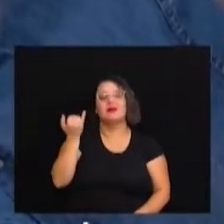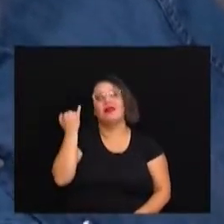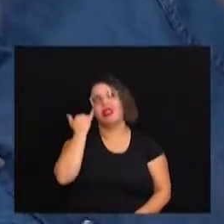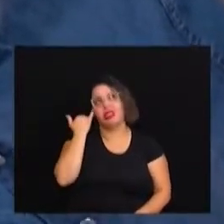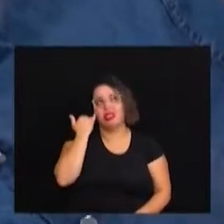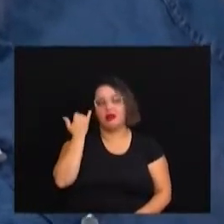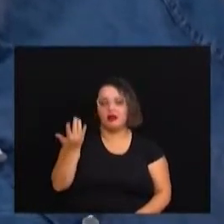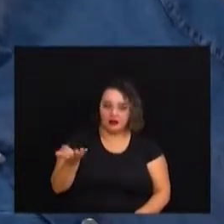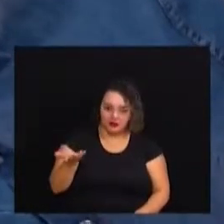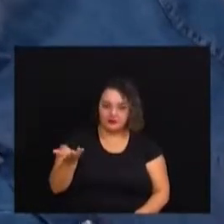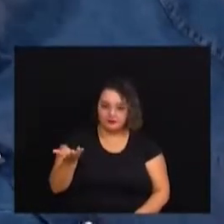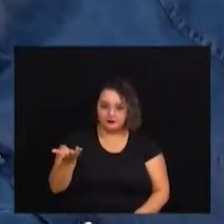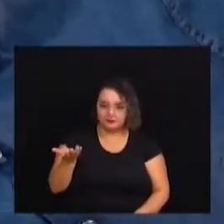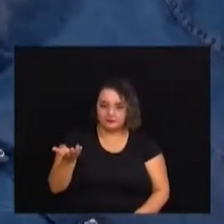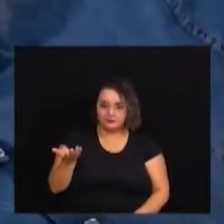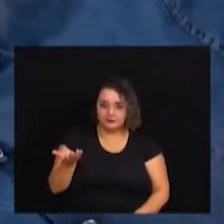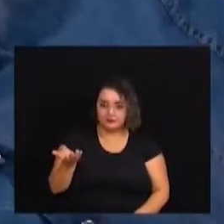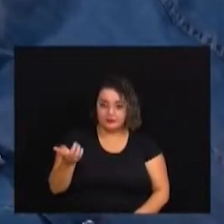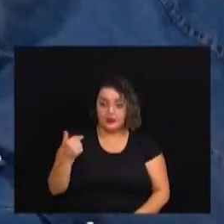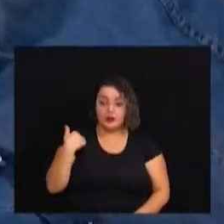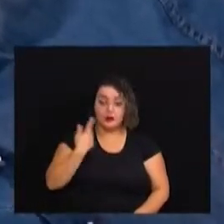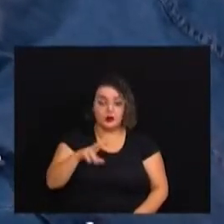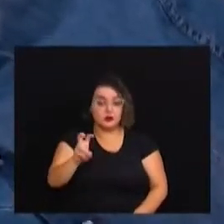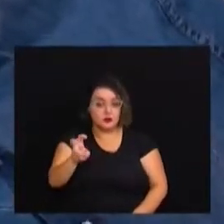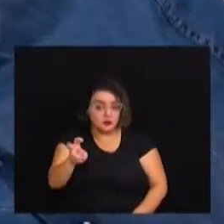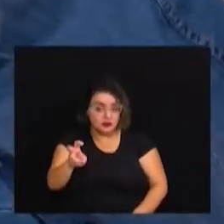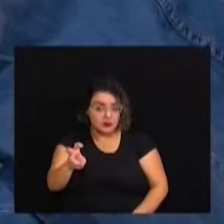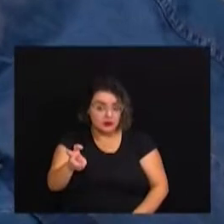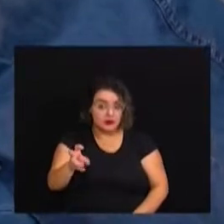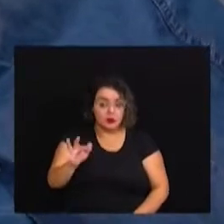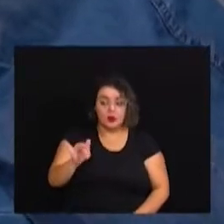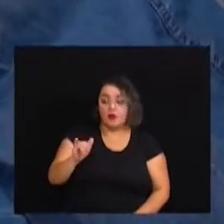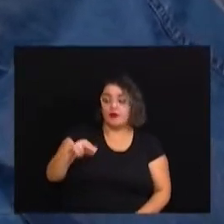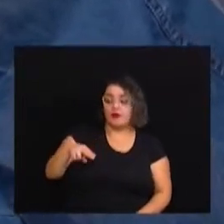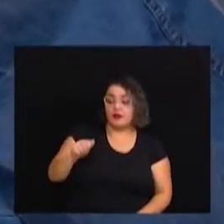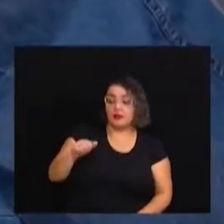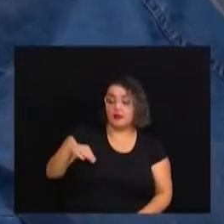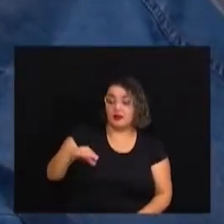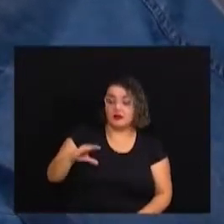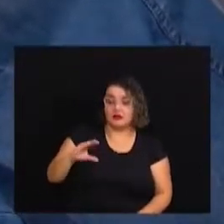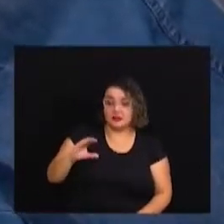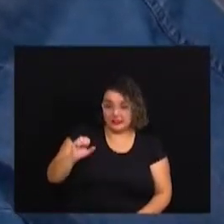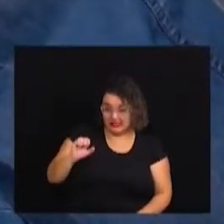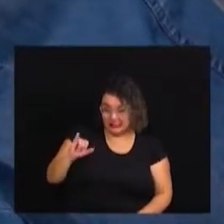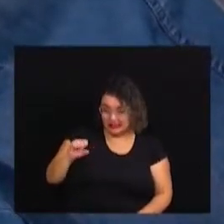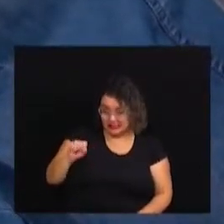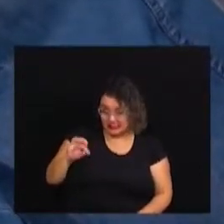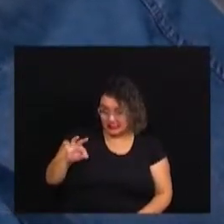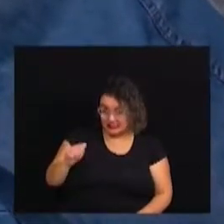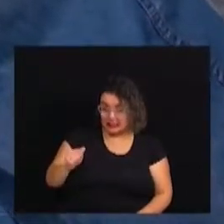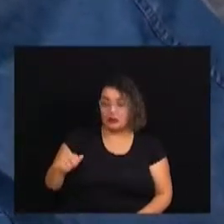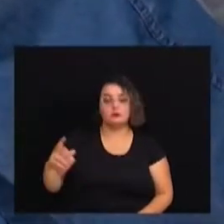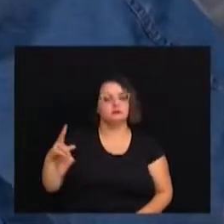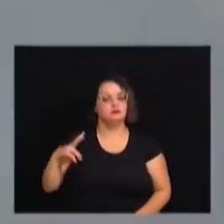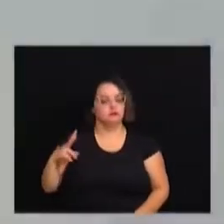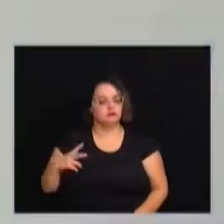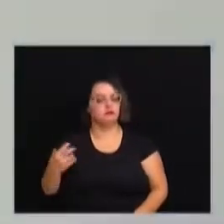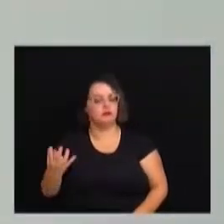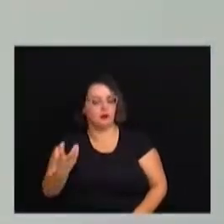preguiça. E o nosso quinto perfil são os financistas, que eles têm também uma particularidade muito forte,